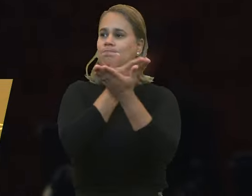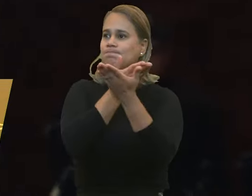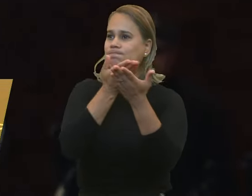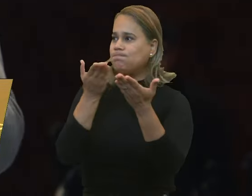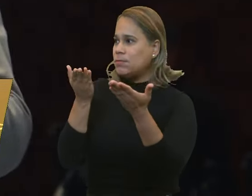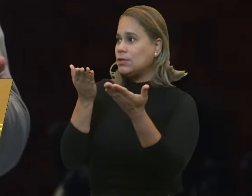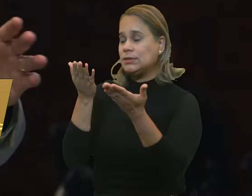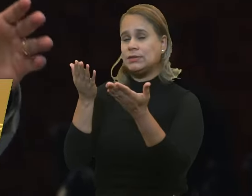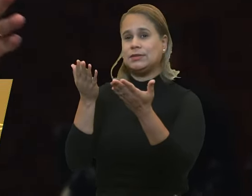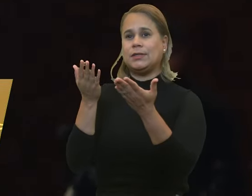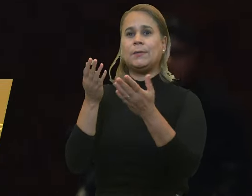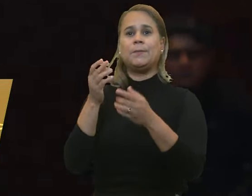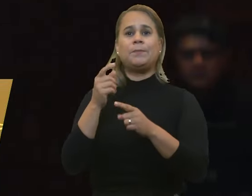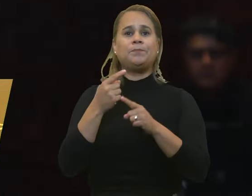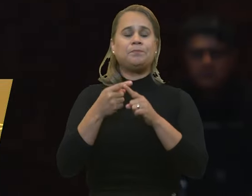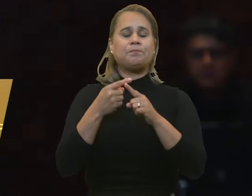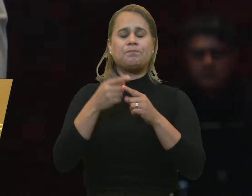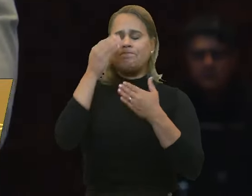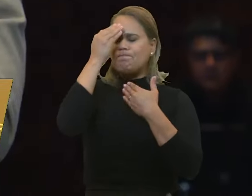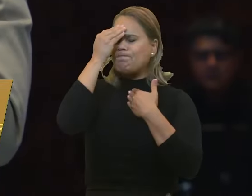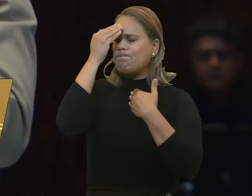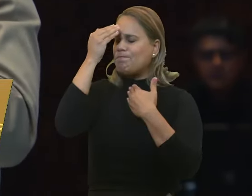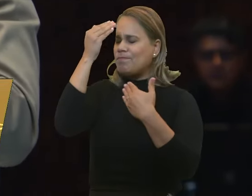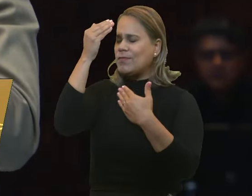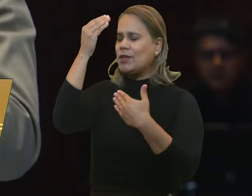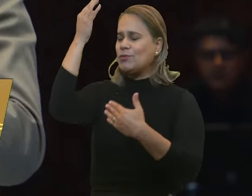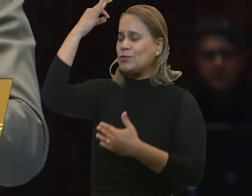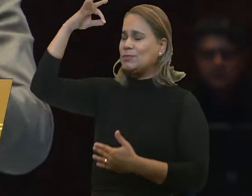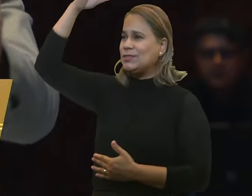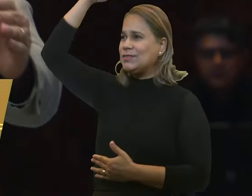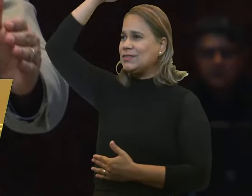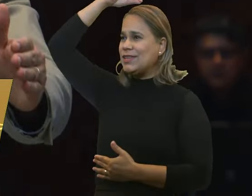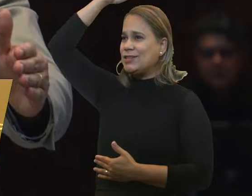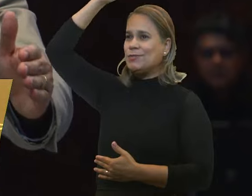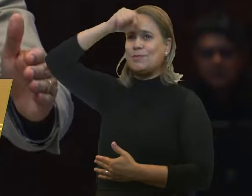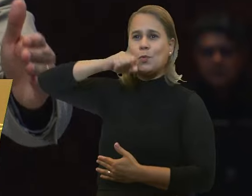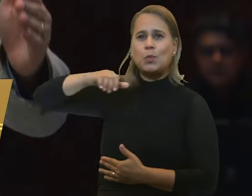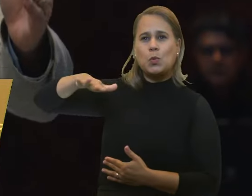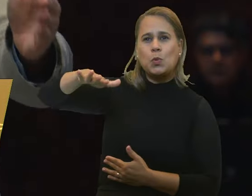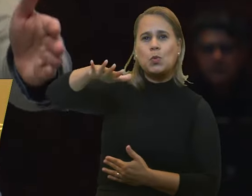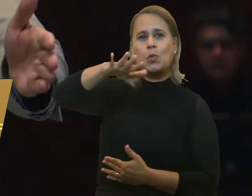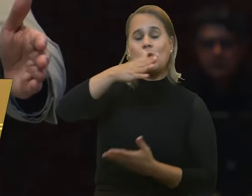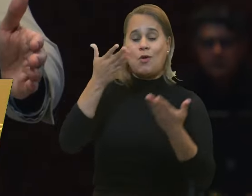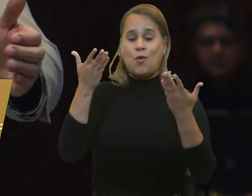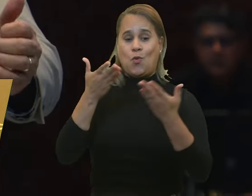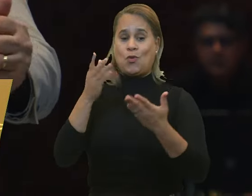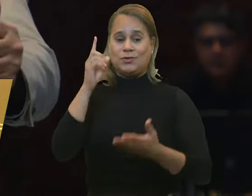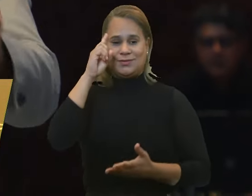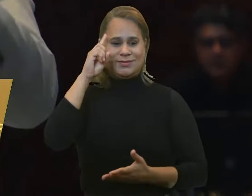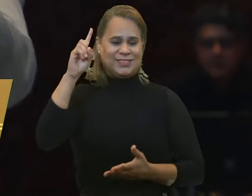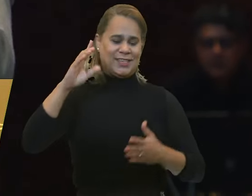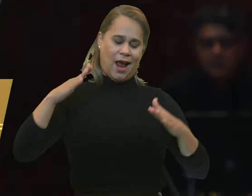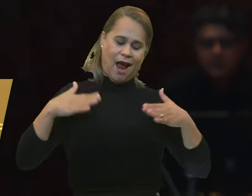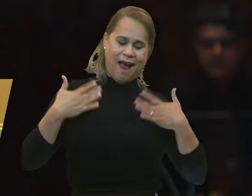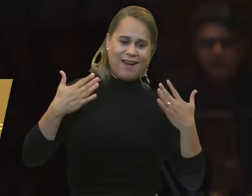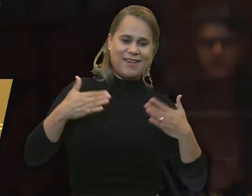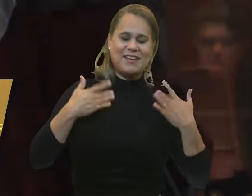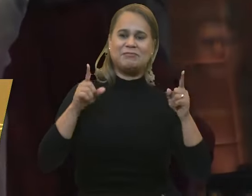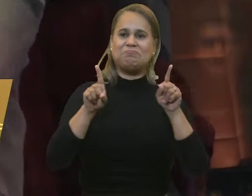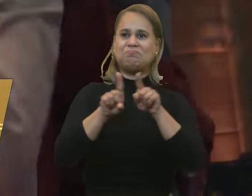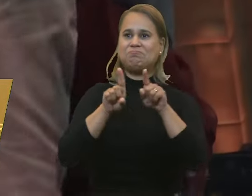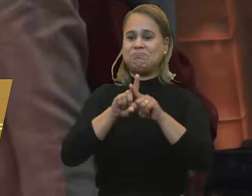porque teu Espírito está aqui entre nós e hoje é dia de alegria, de salvação, de socorro